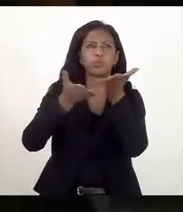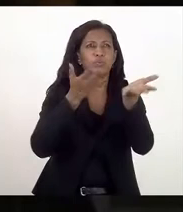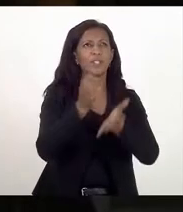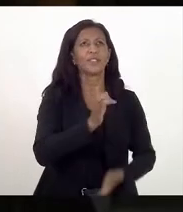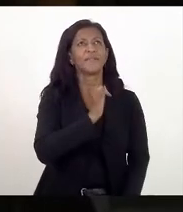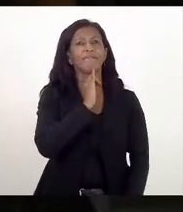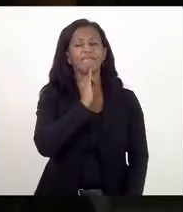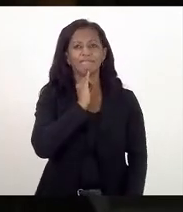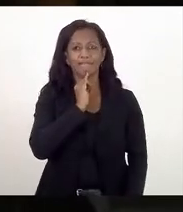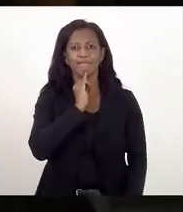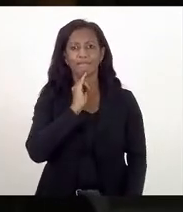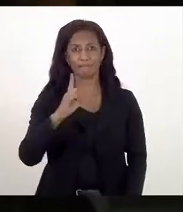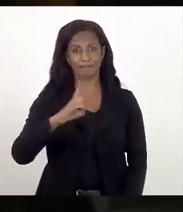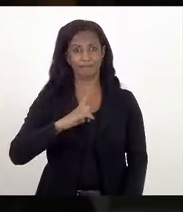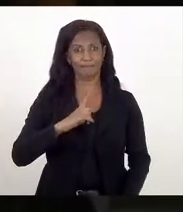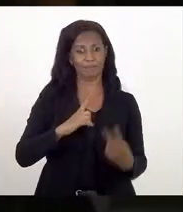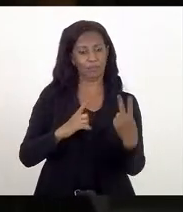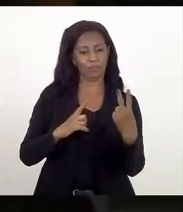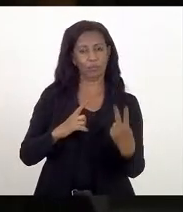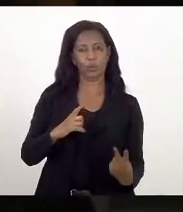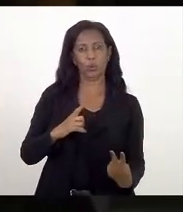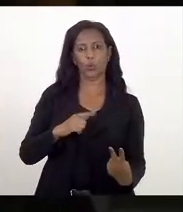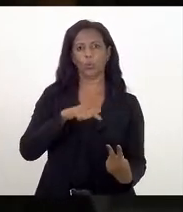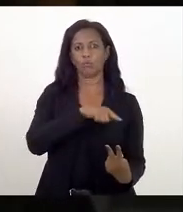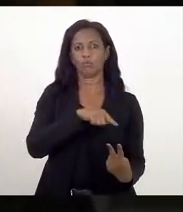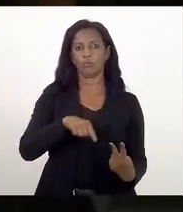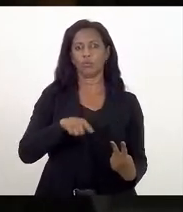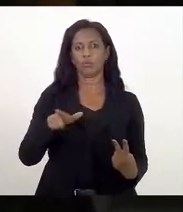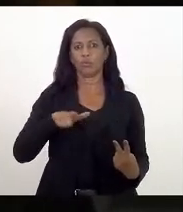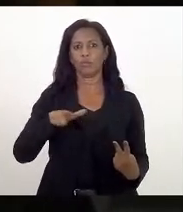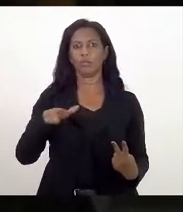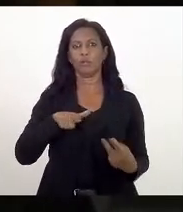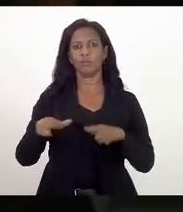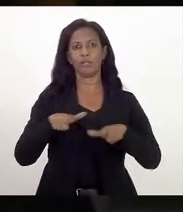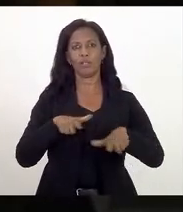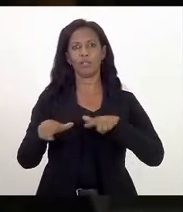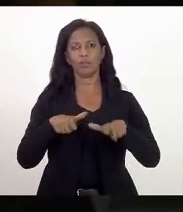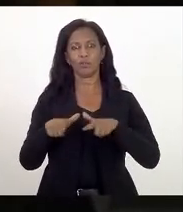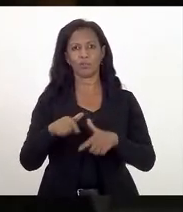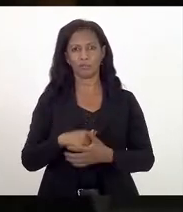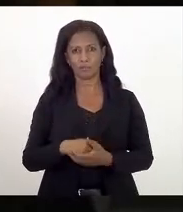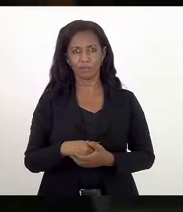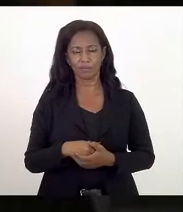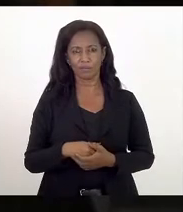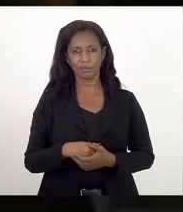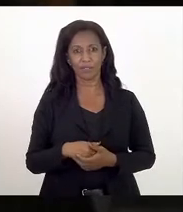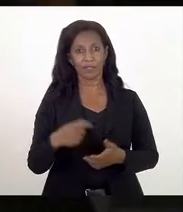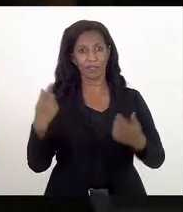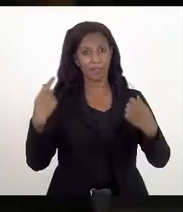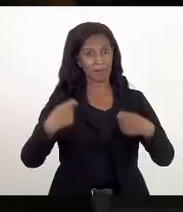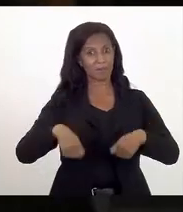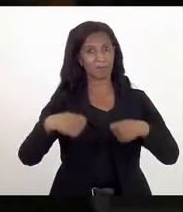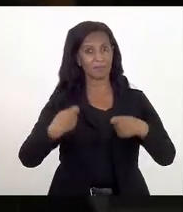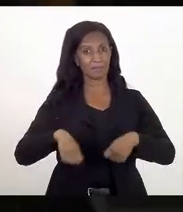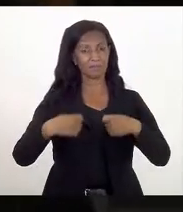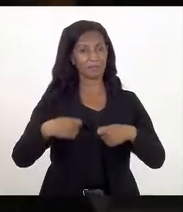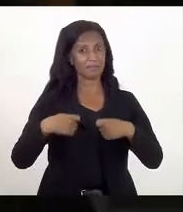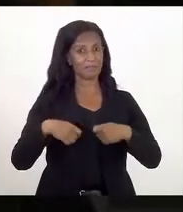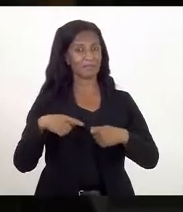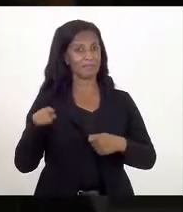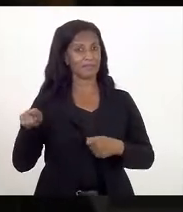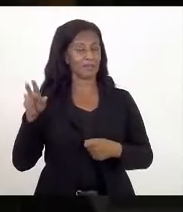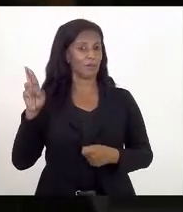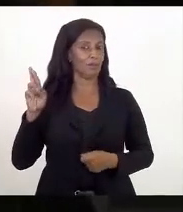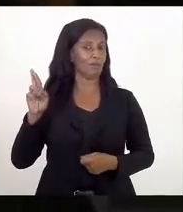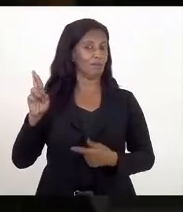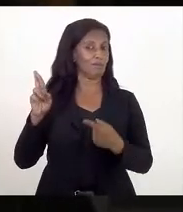infelizmente, existem dois que não trabalham como deveriam. E a gente precisa ter isso como referência aqui no Estado do Rio de